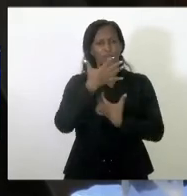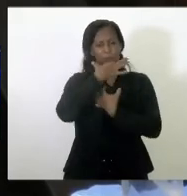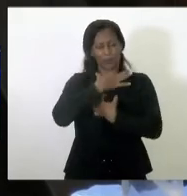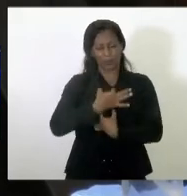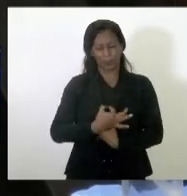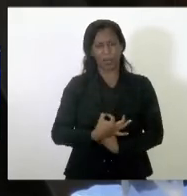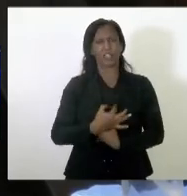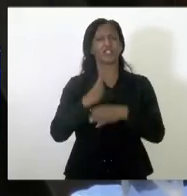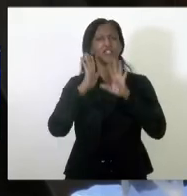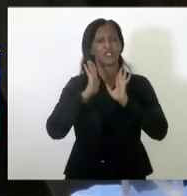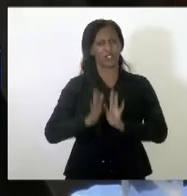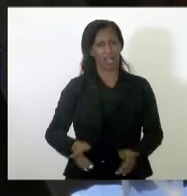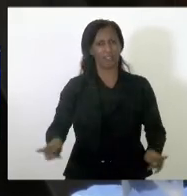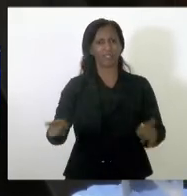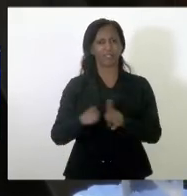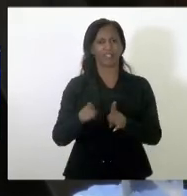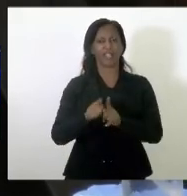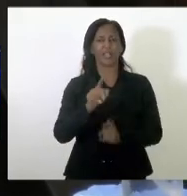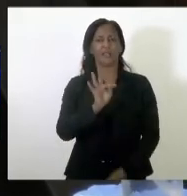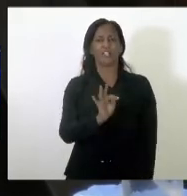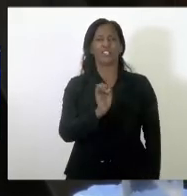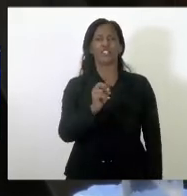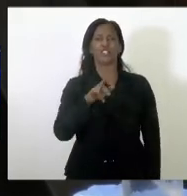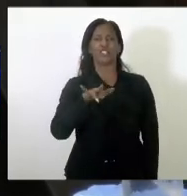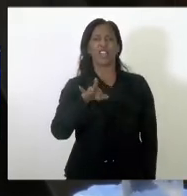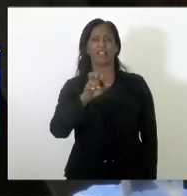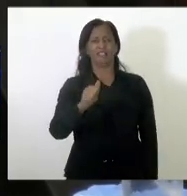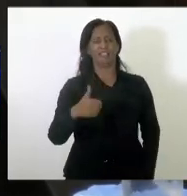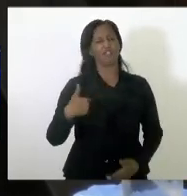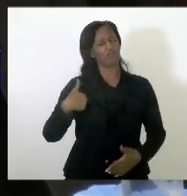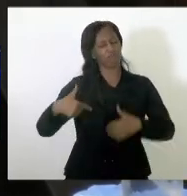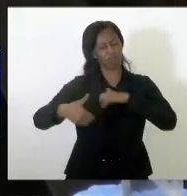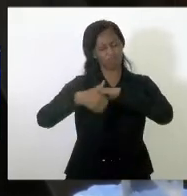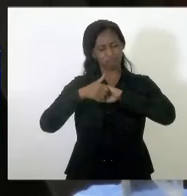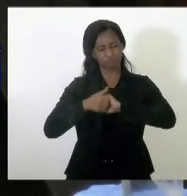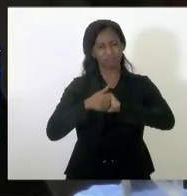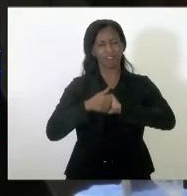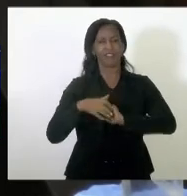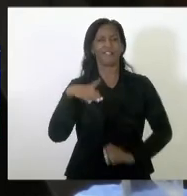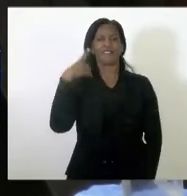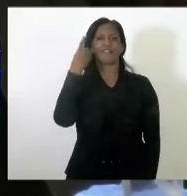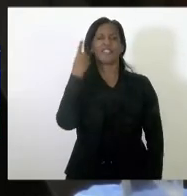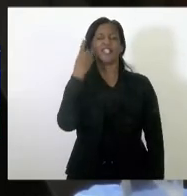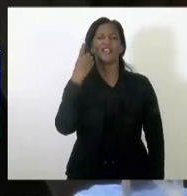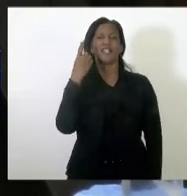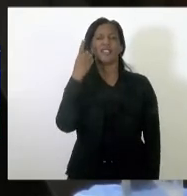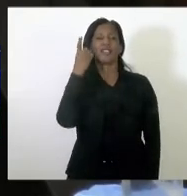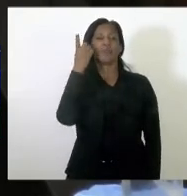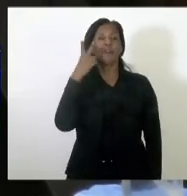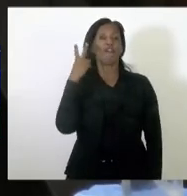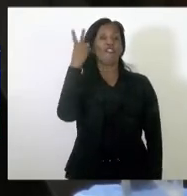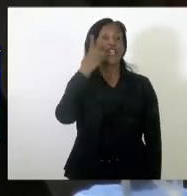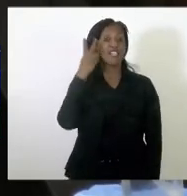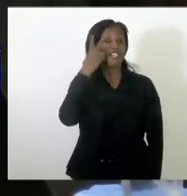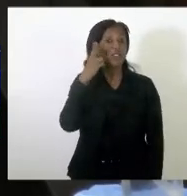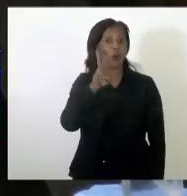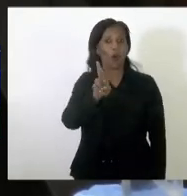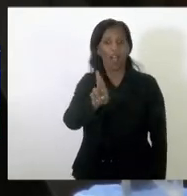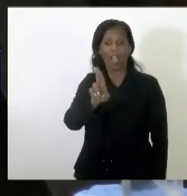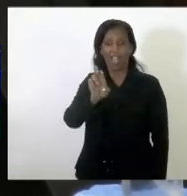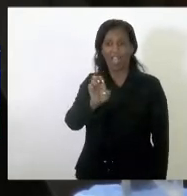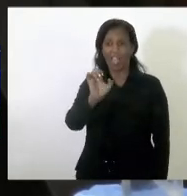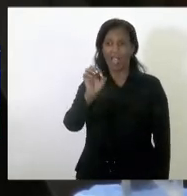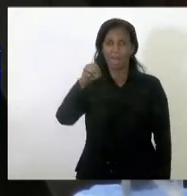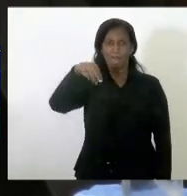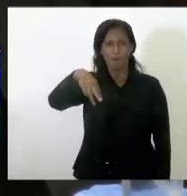André Siciliano, com a medalha Tiradentes. Portanto, também cumprimento o vereador Raimon pela acertada homenagem, merecida e